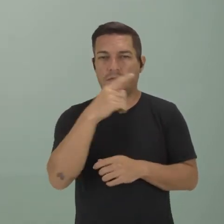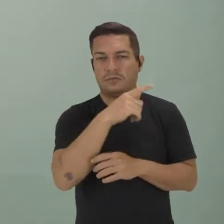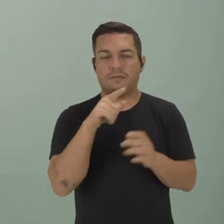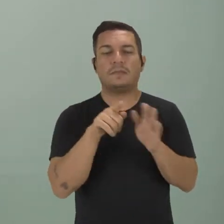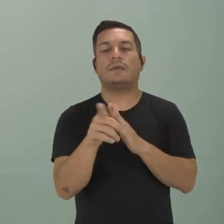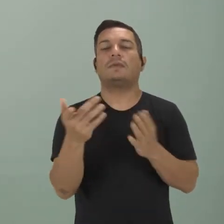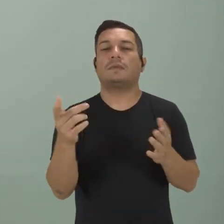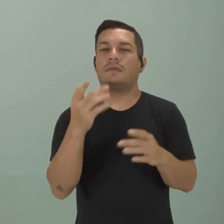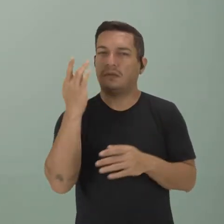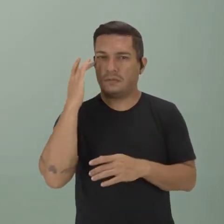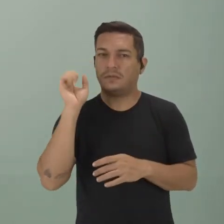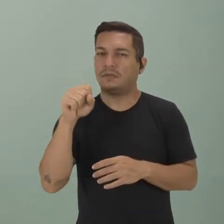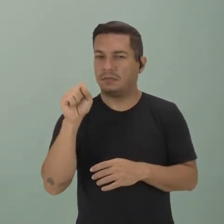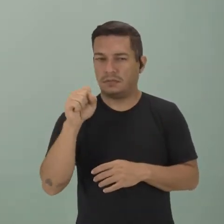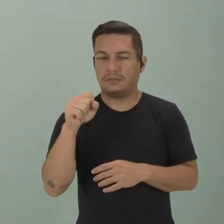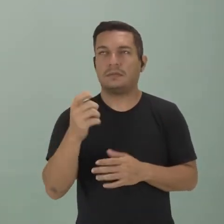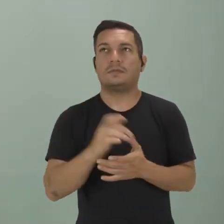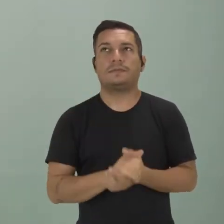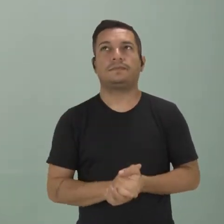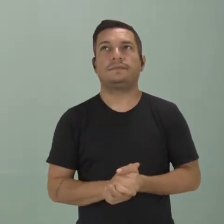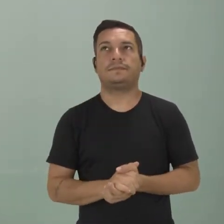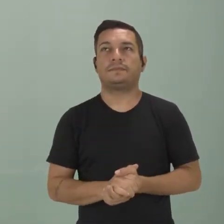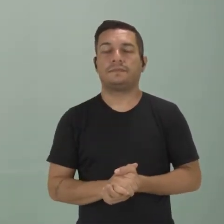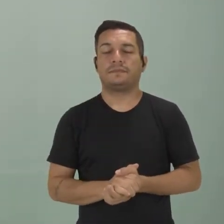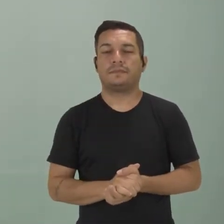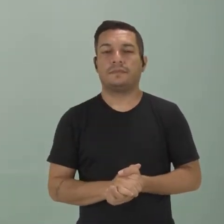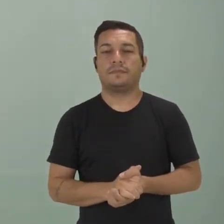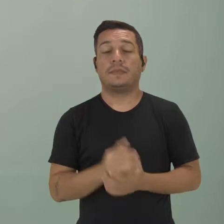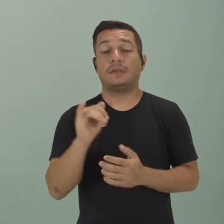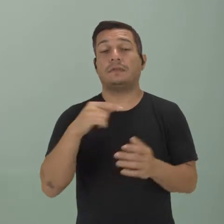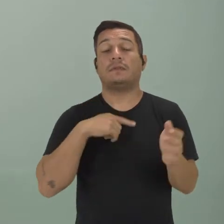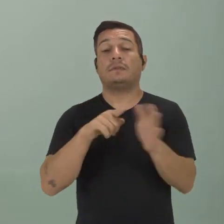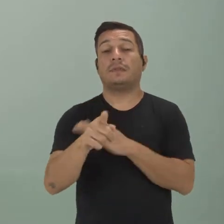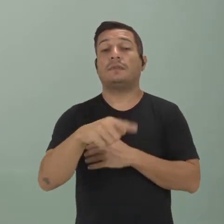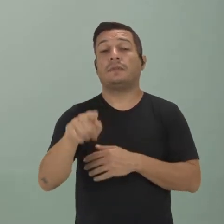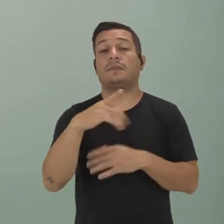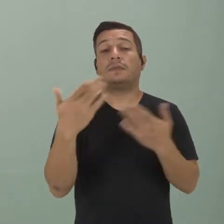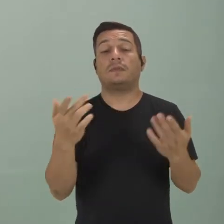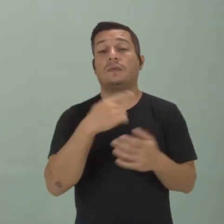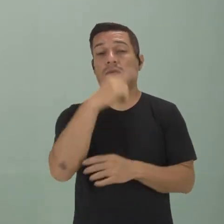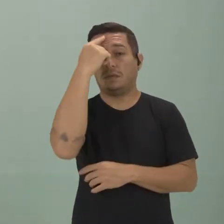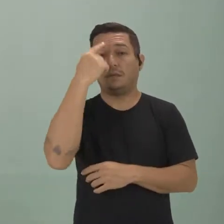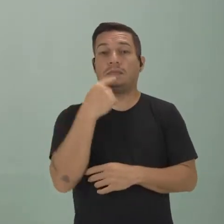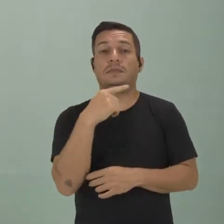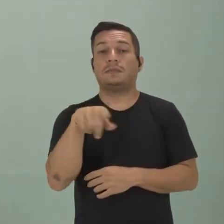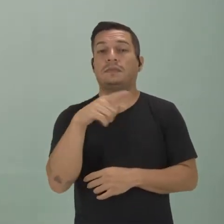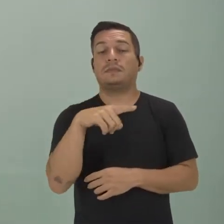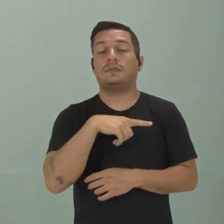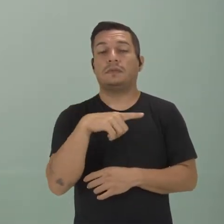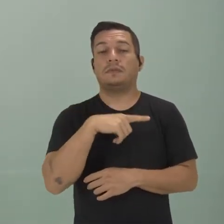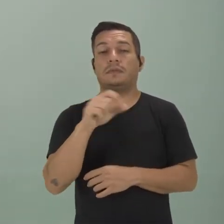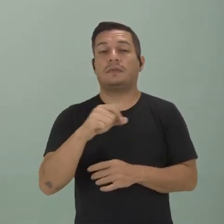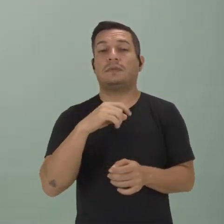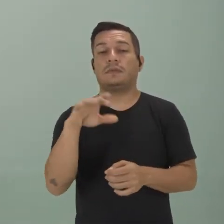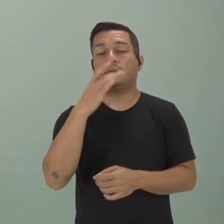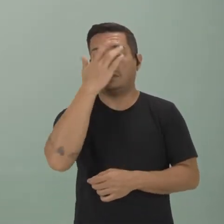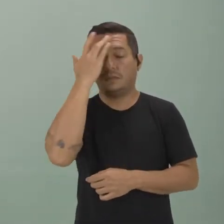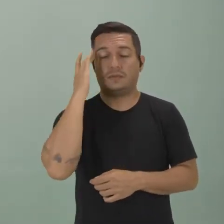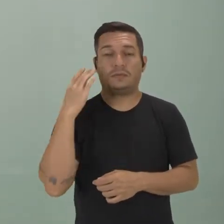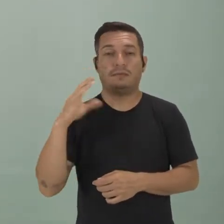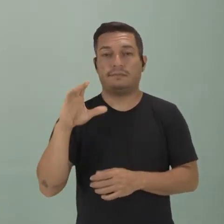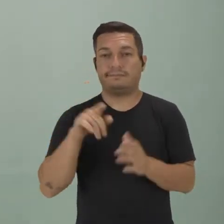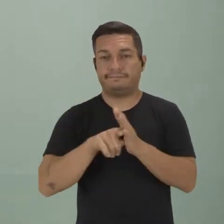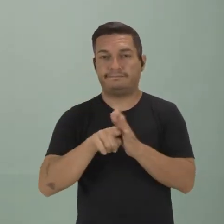são cientistas. Eu acredito que sim, né? Eu acredito que sim. Se eu perguntar para vocês qual é a imagem que vocês têm de